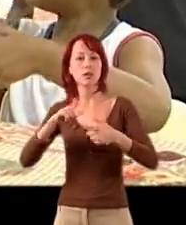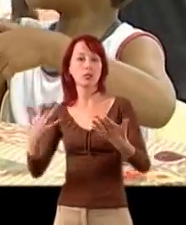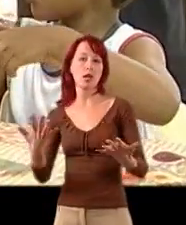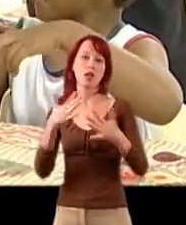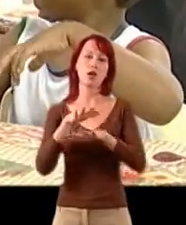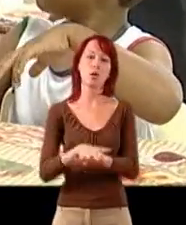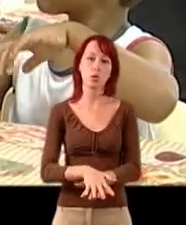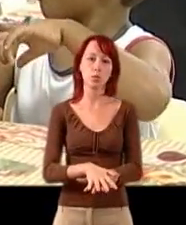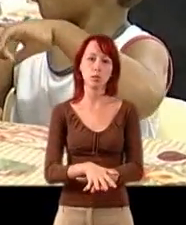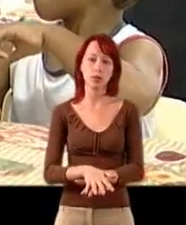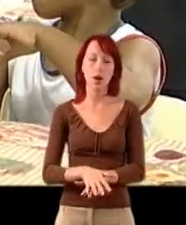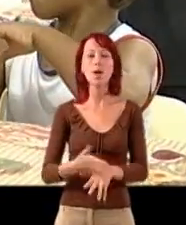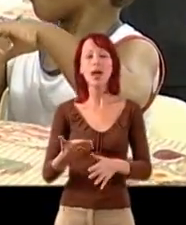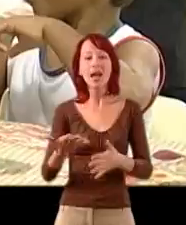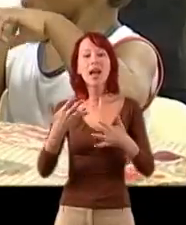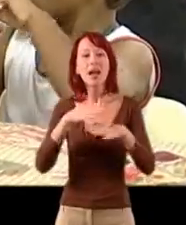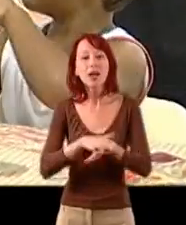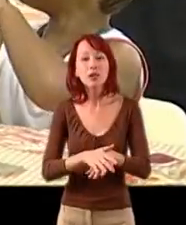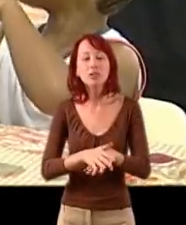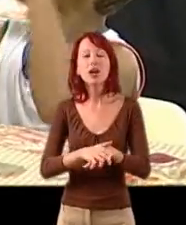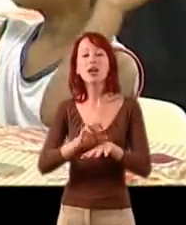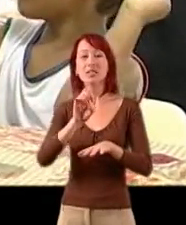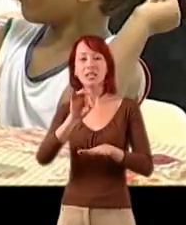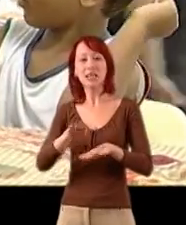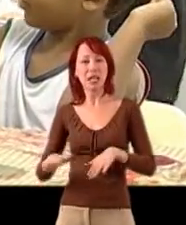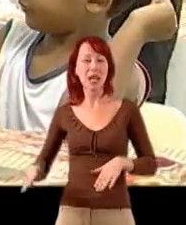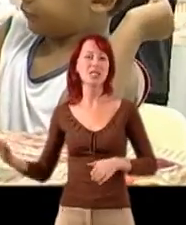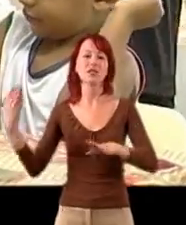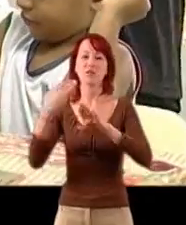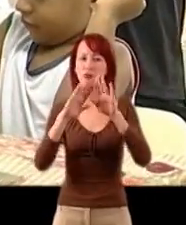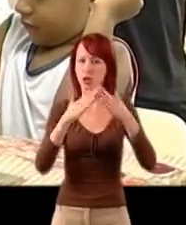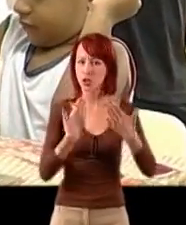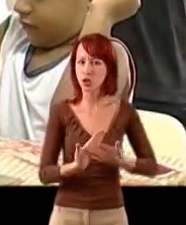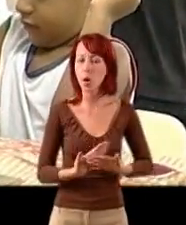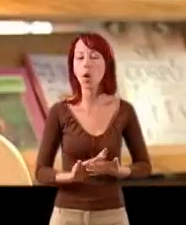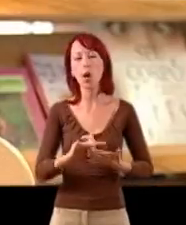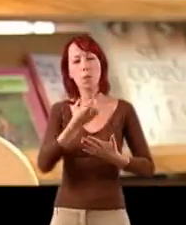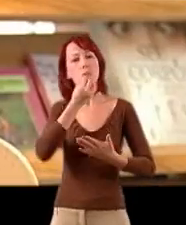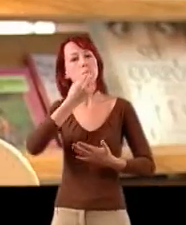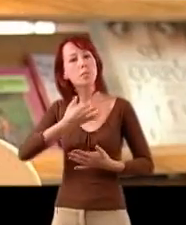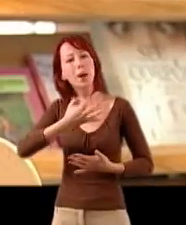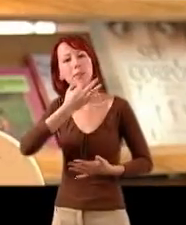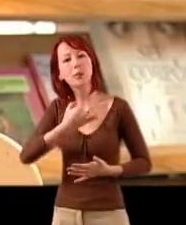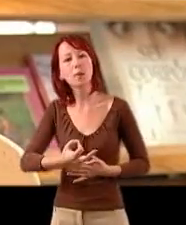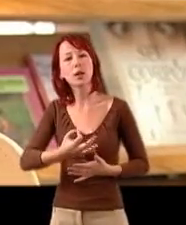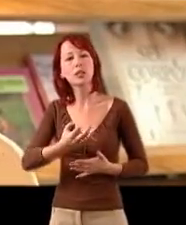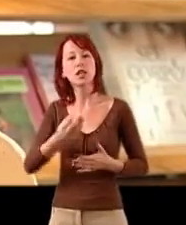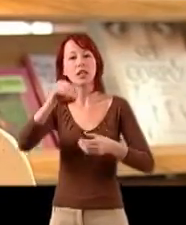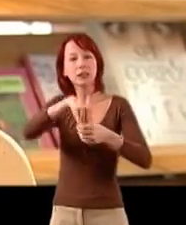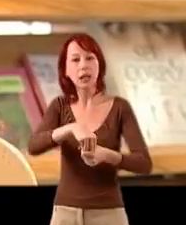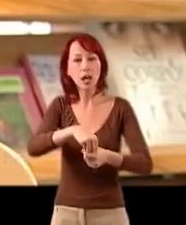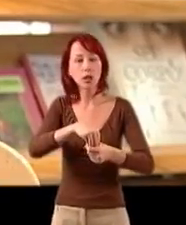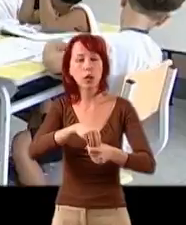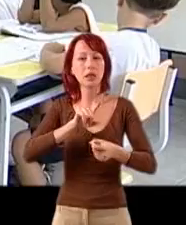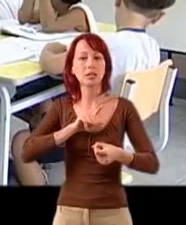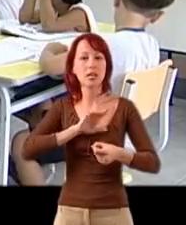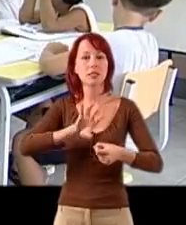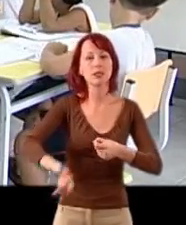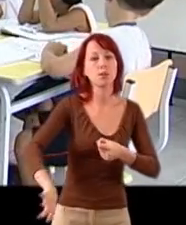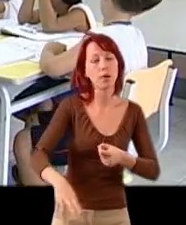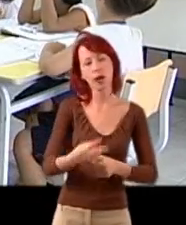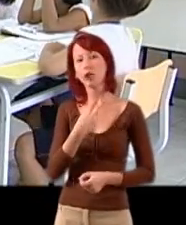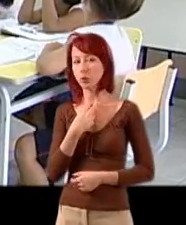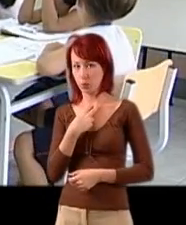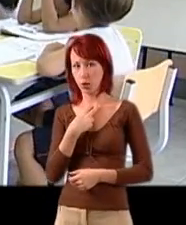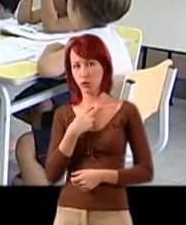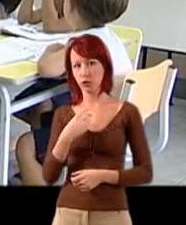não acontece, ela continua, a criança vem para a escola, é matriculada com a proposta de inclusão e aqui ela é segregada. Nós